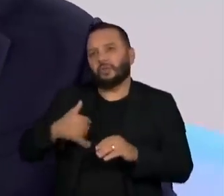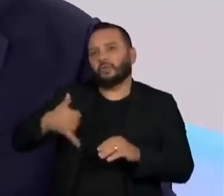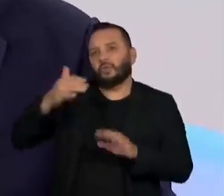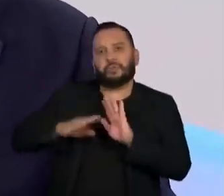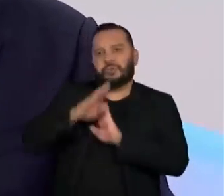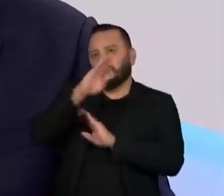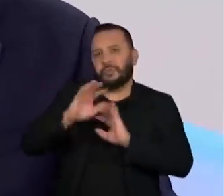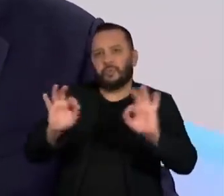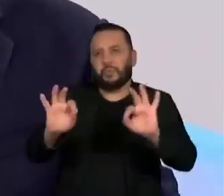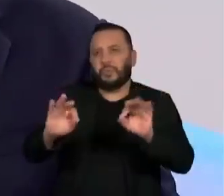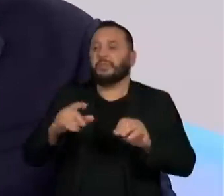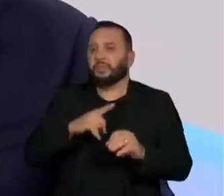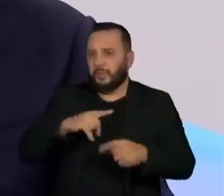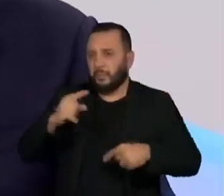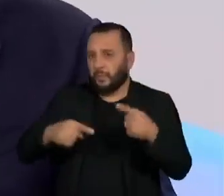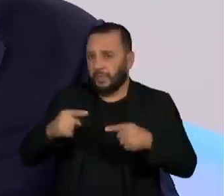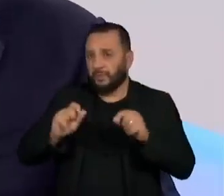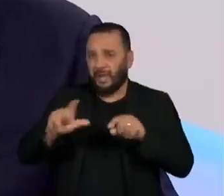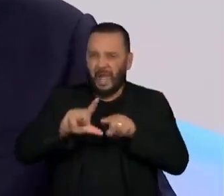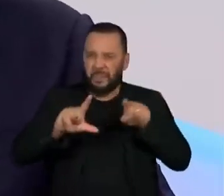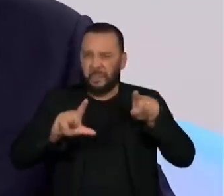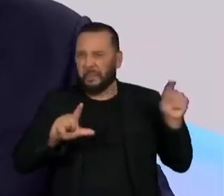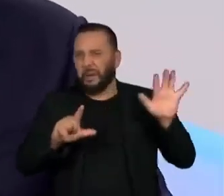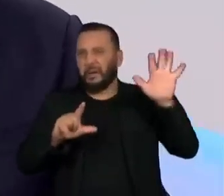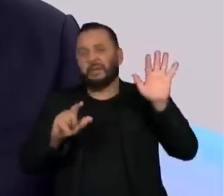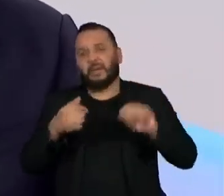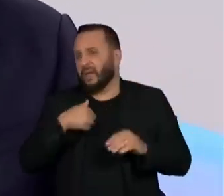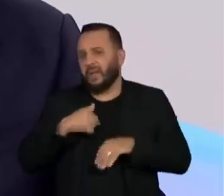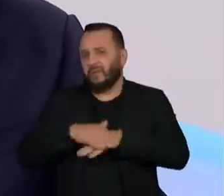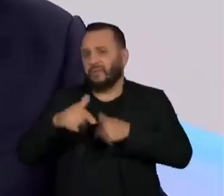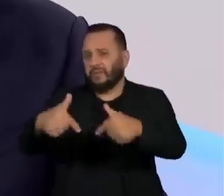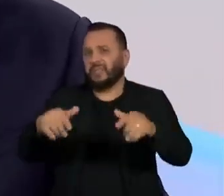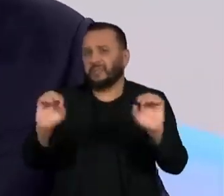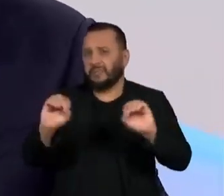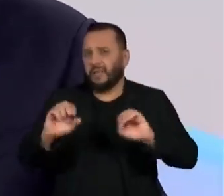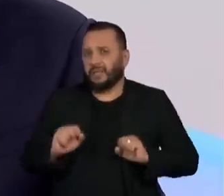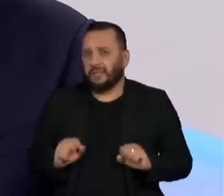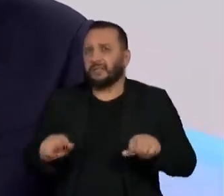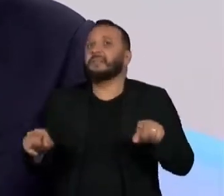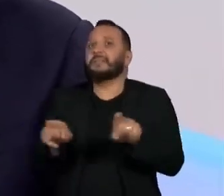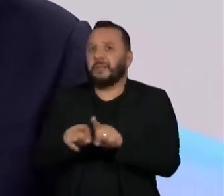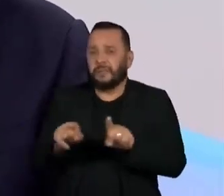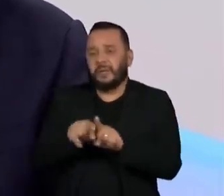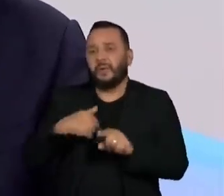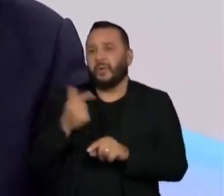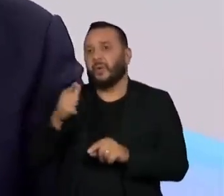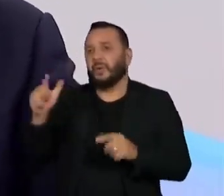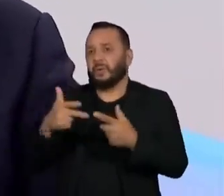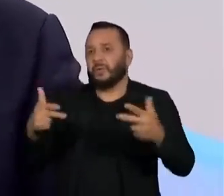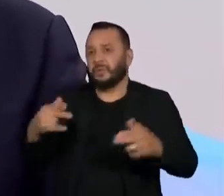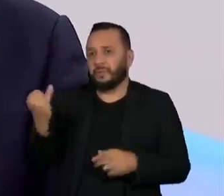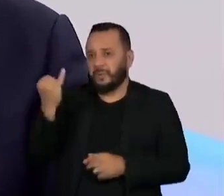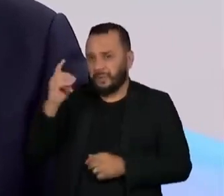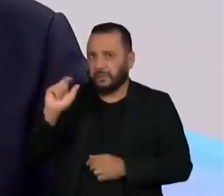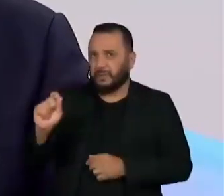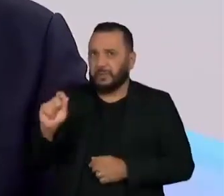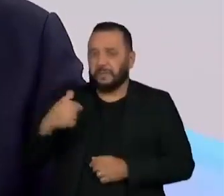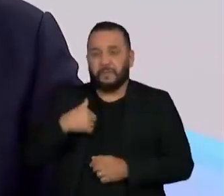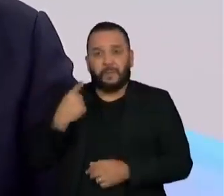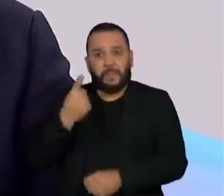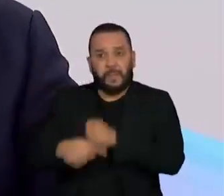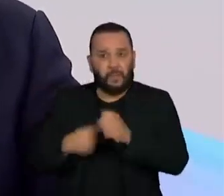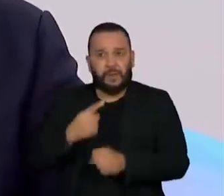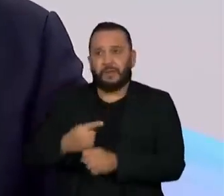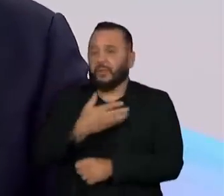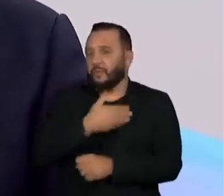juros teria até feito uma política para estourar a inflação para frente que foi uma coisa que não fez outra coisa que é importante que todas as primeiros anos